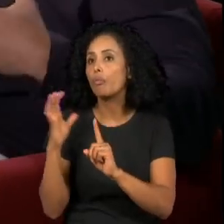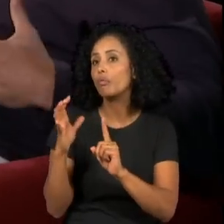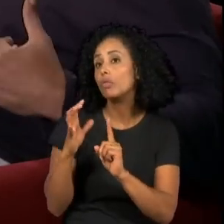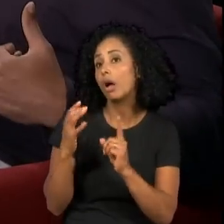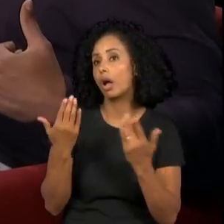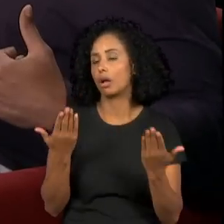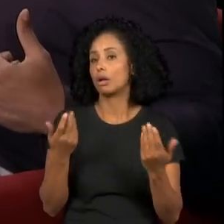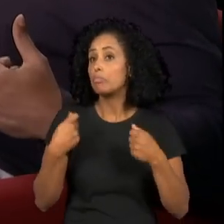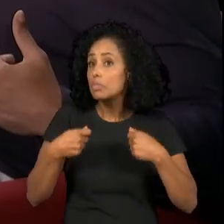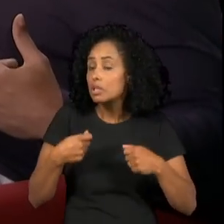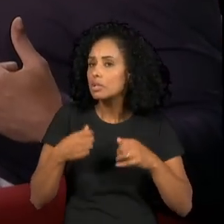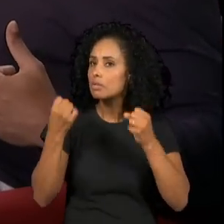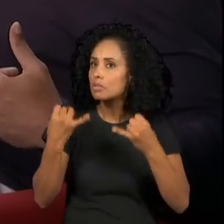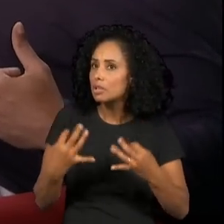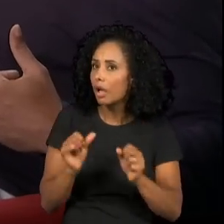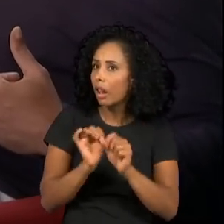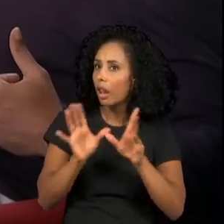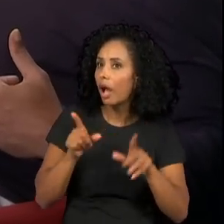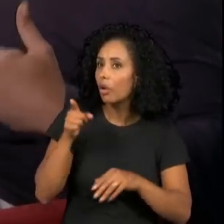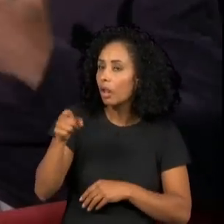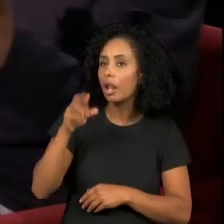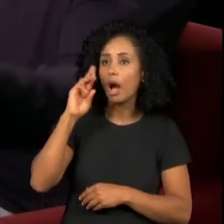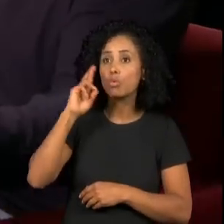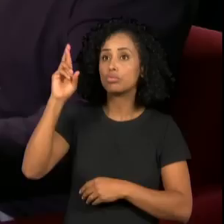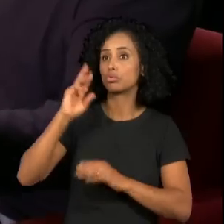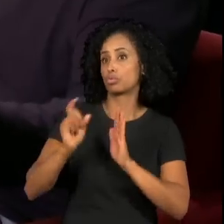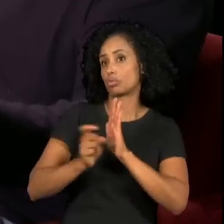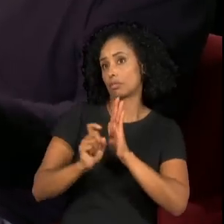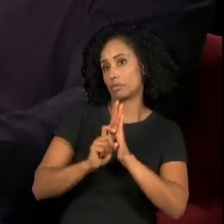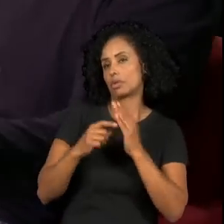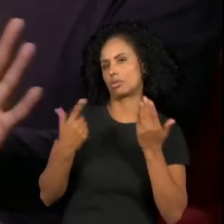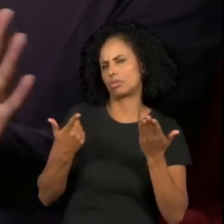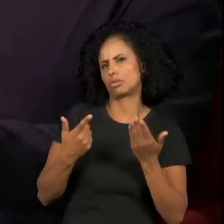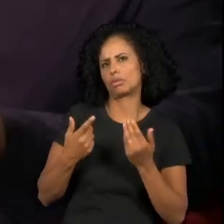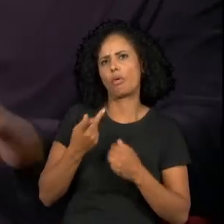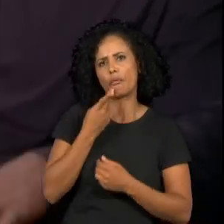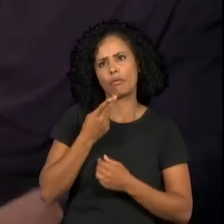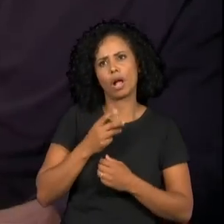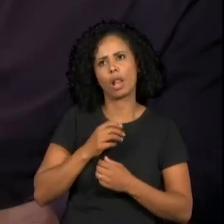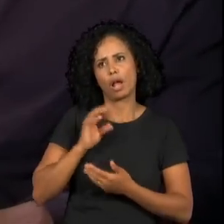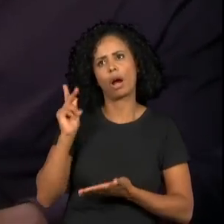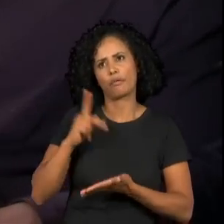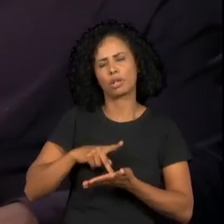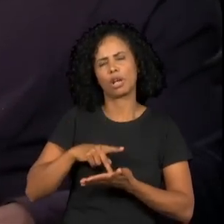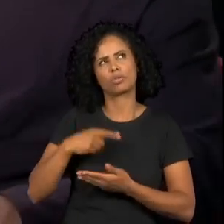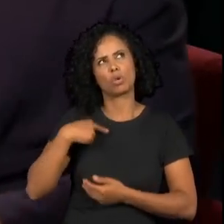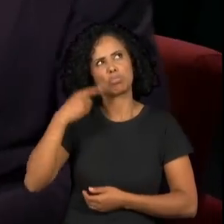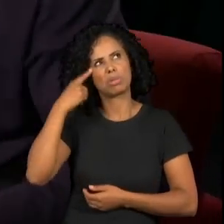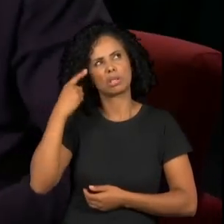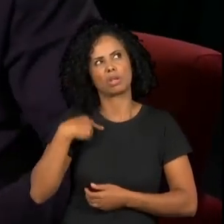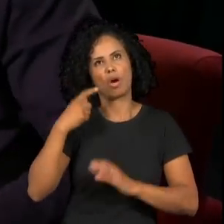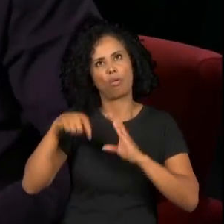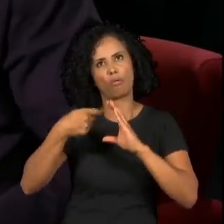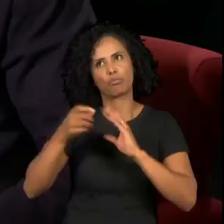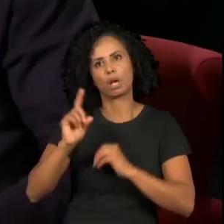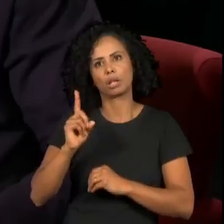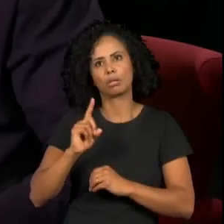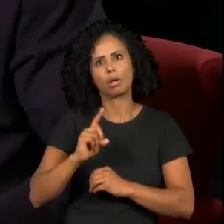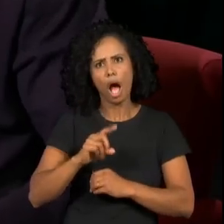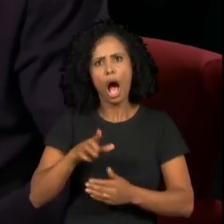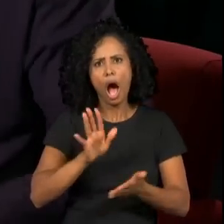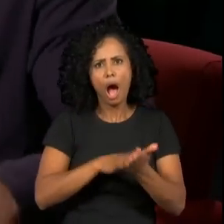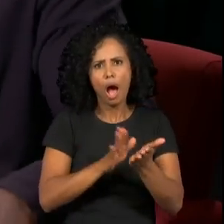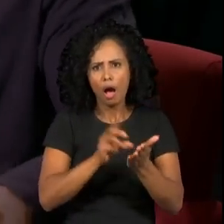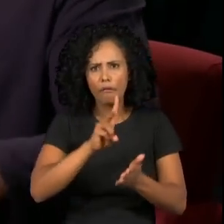E, para nossa surpresa, eu confesso para você que eu até contava, já esperando, ah, não, a gente não quer que filme isso aqui, não. Não, tem que filmar sim, é importante